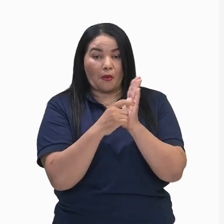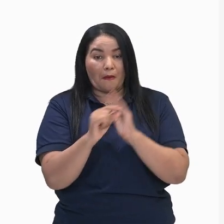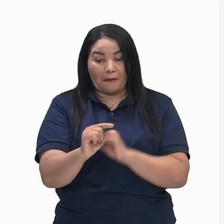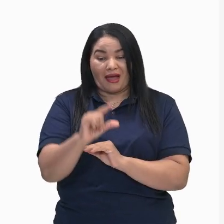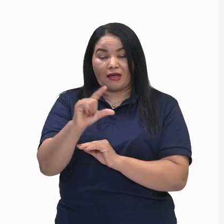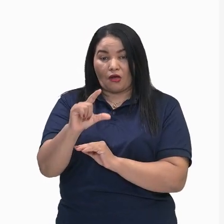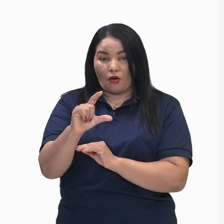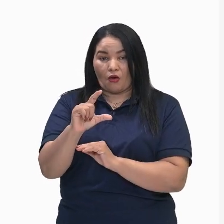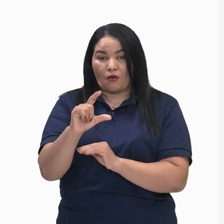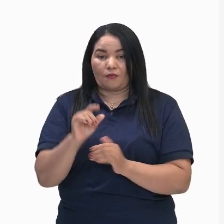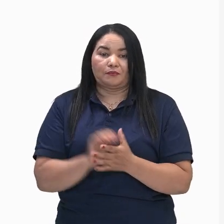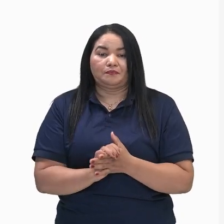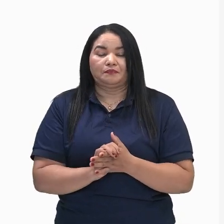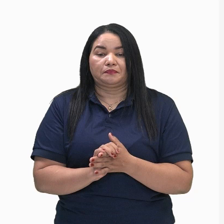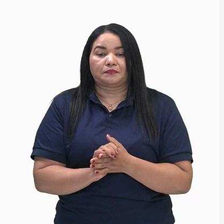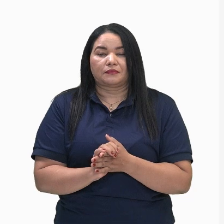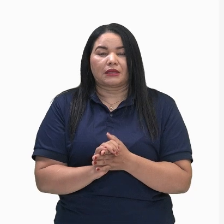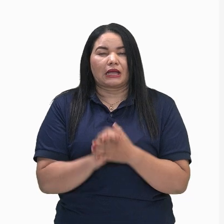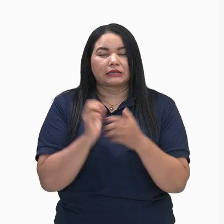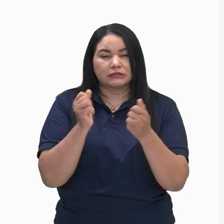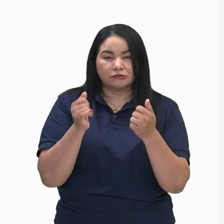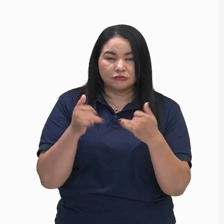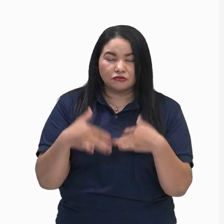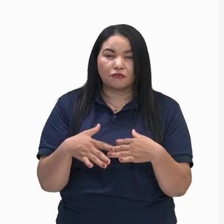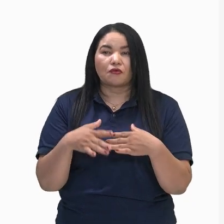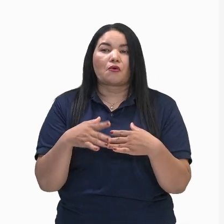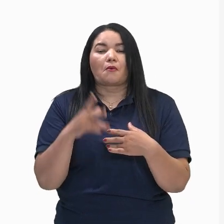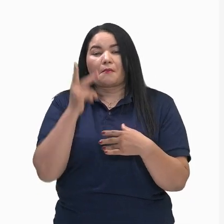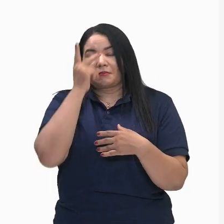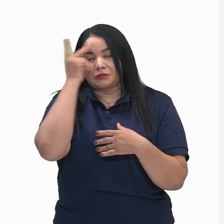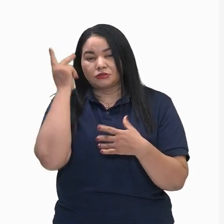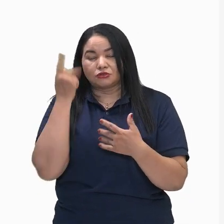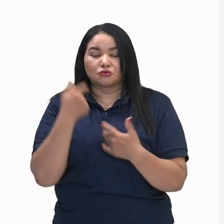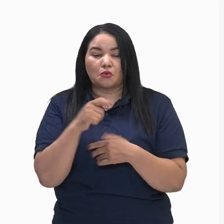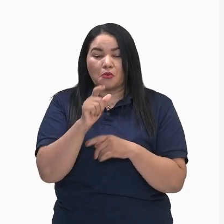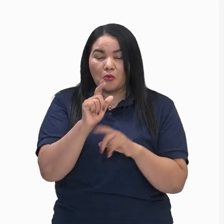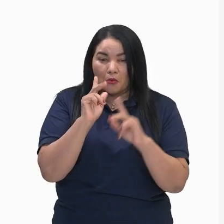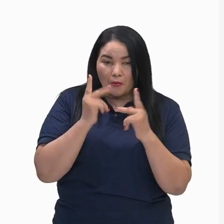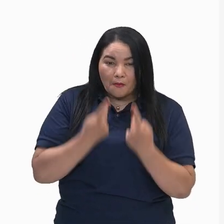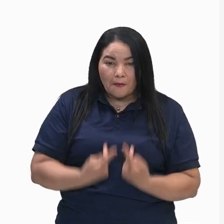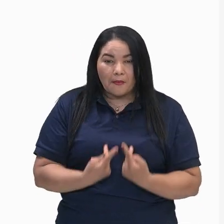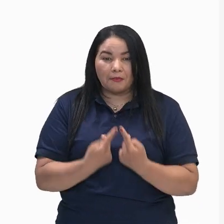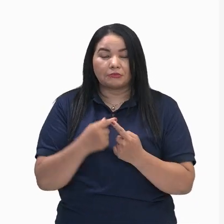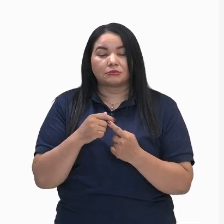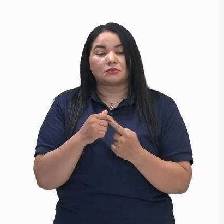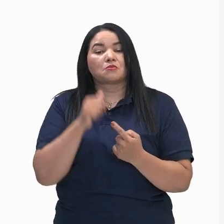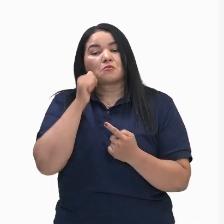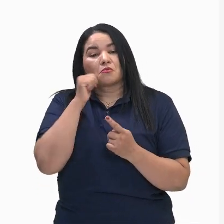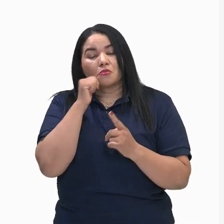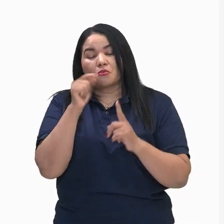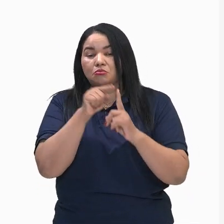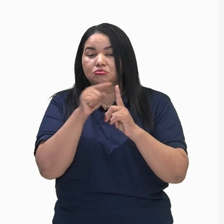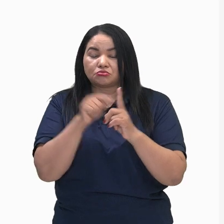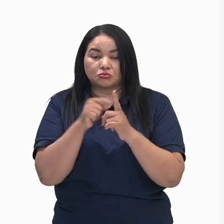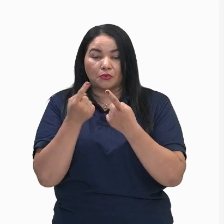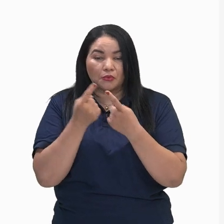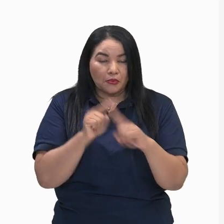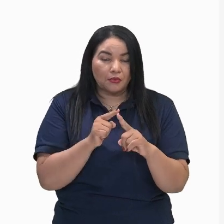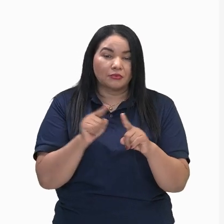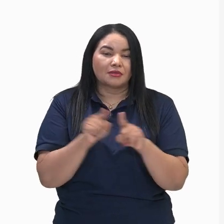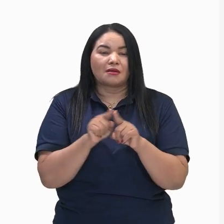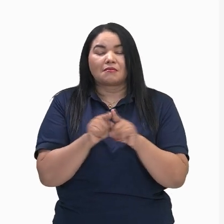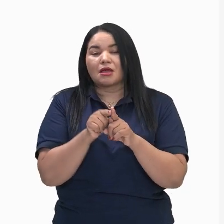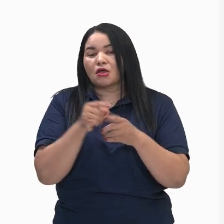dizendo, ele falou sobre a desumanização, quantas formas, né, que isso